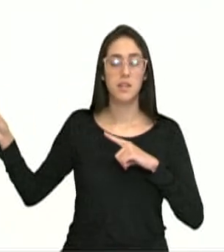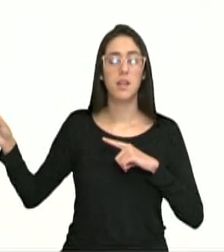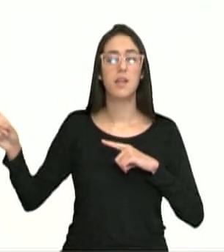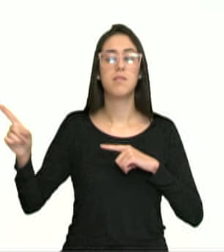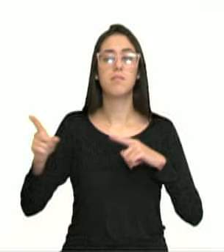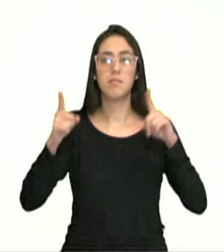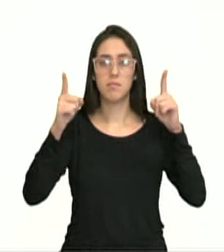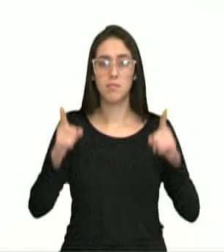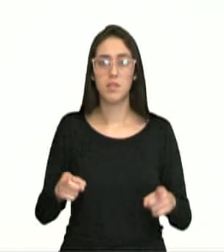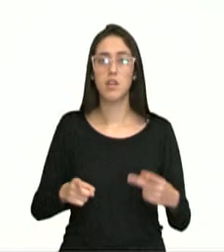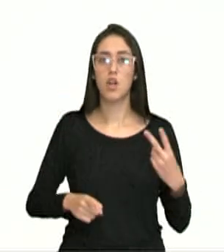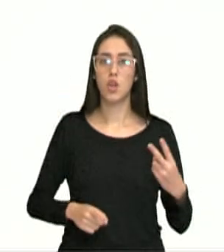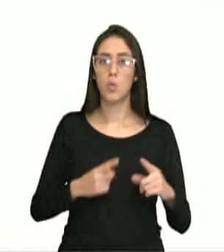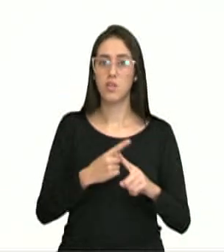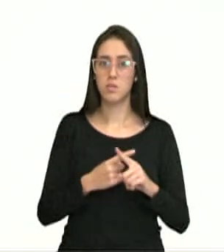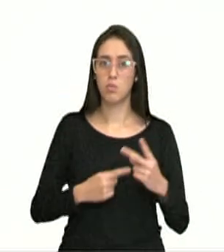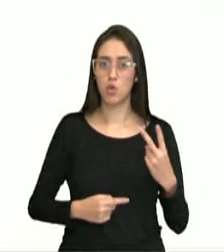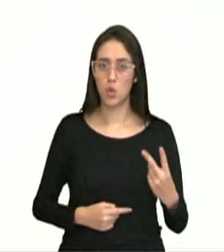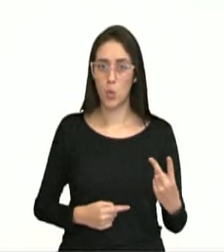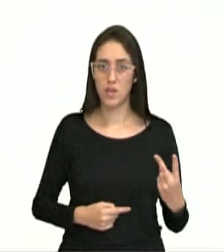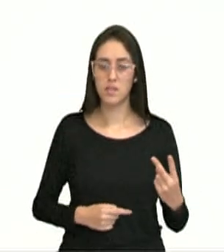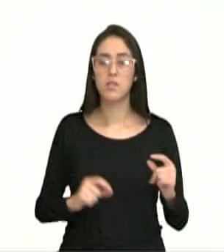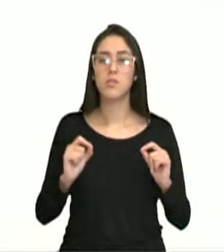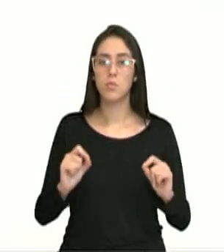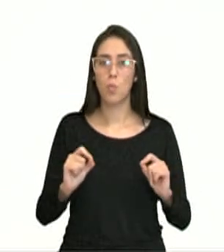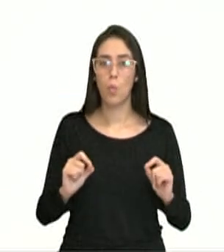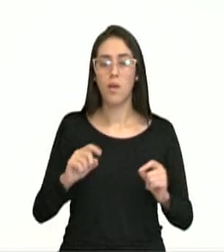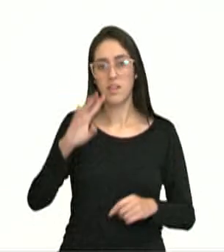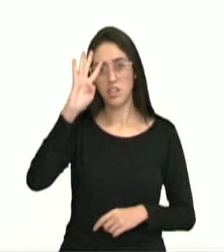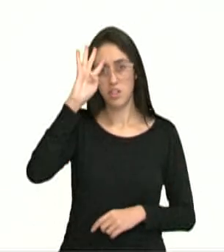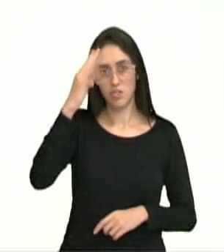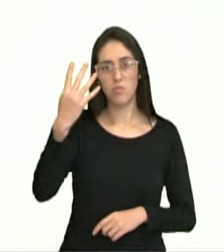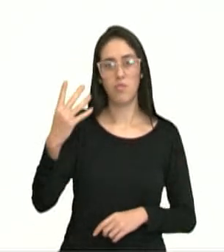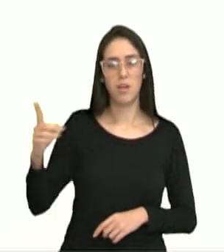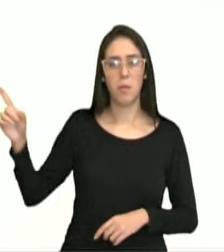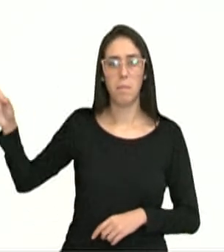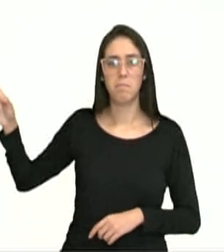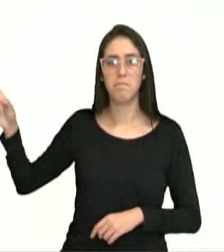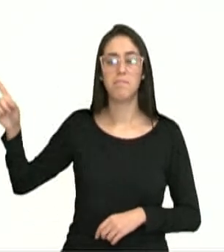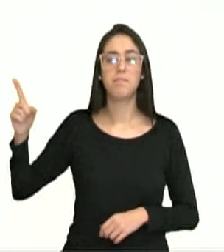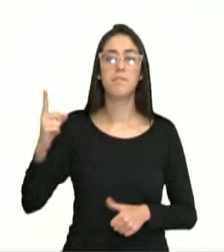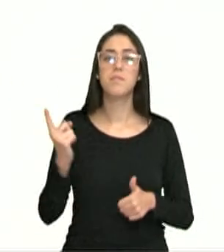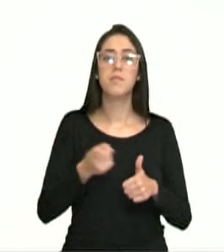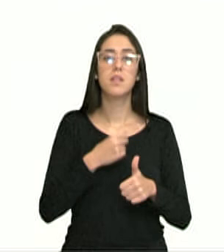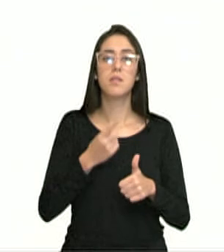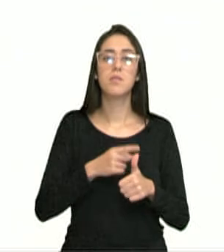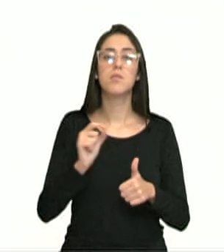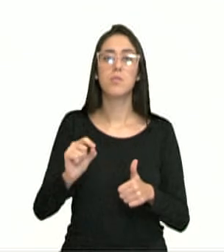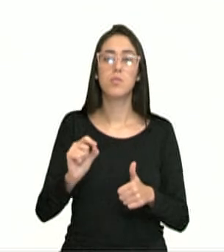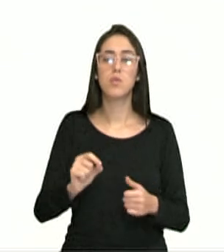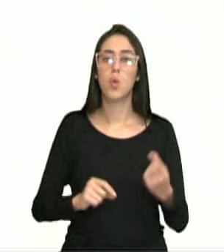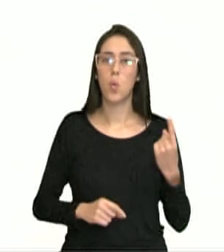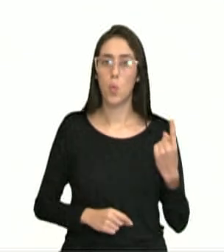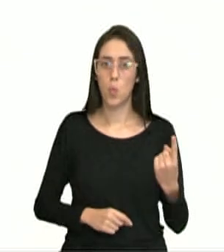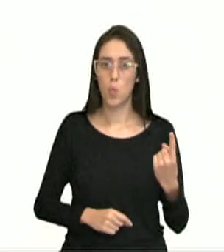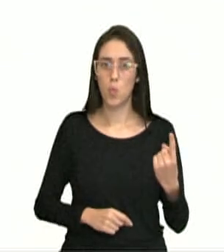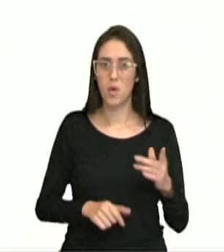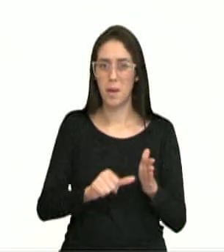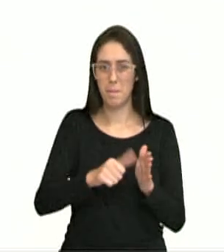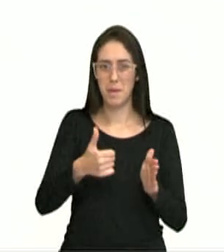por 2, aonde eu vou resolver. Então, o meu primeiro termo, que é o 1, que é da primeira